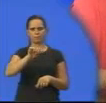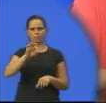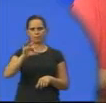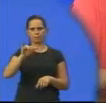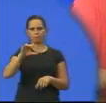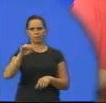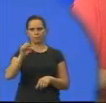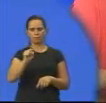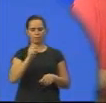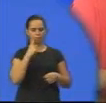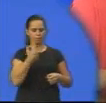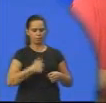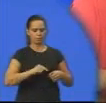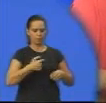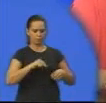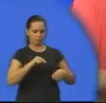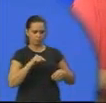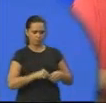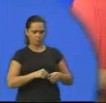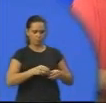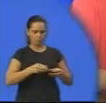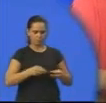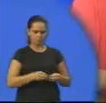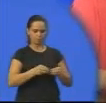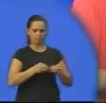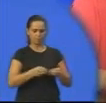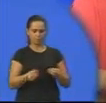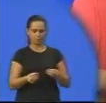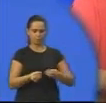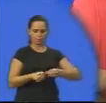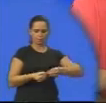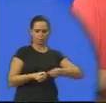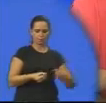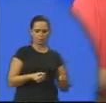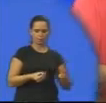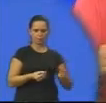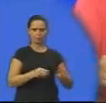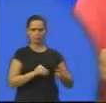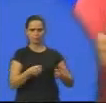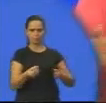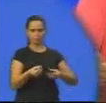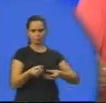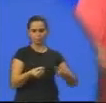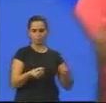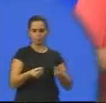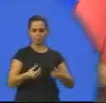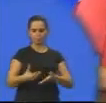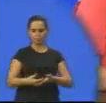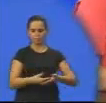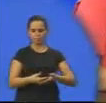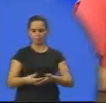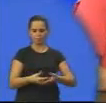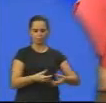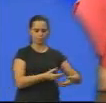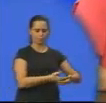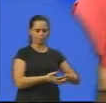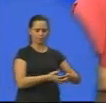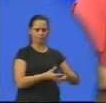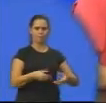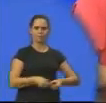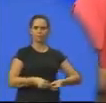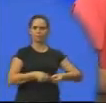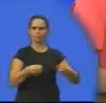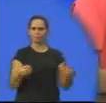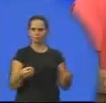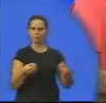óvulo fertilizado divide-se, sendo que cada metade desenvolve um indivíduo separado.